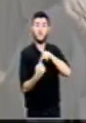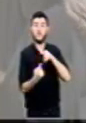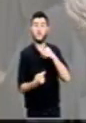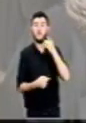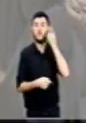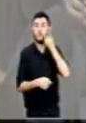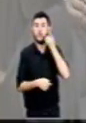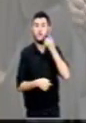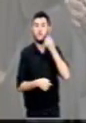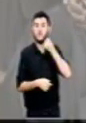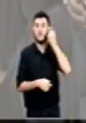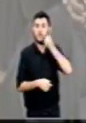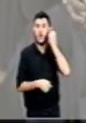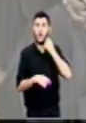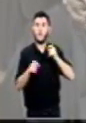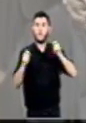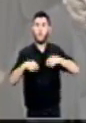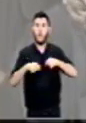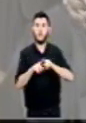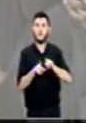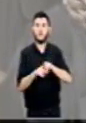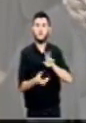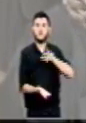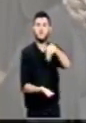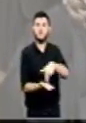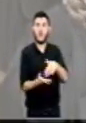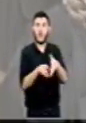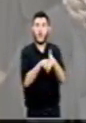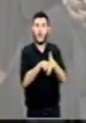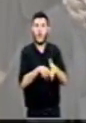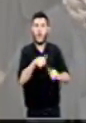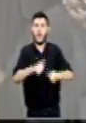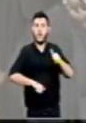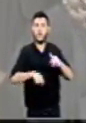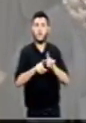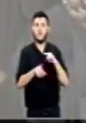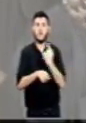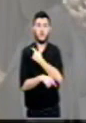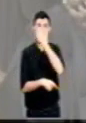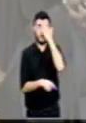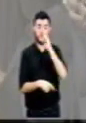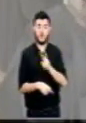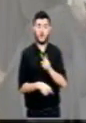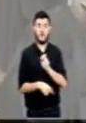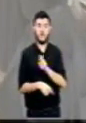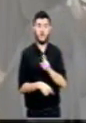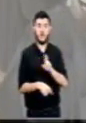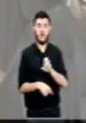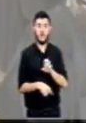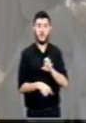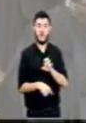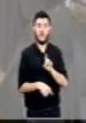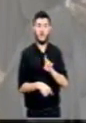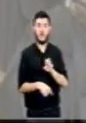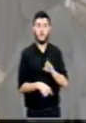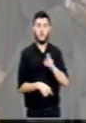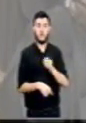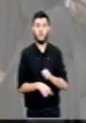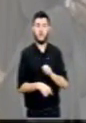fiscalizar. Portanto, a varredura, ela serve também em proteção a esta